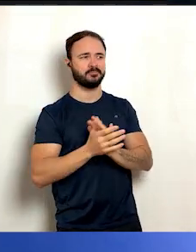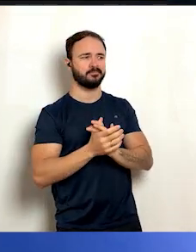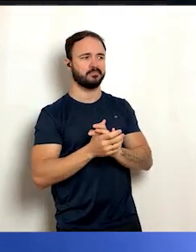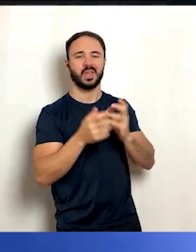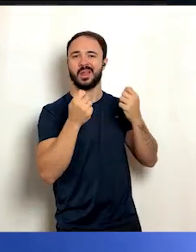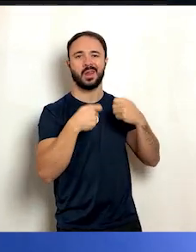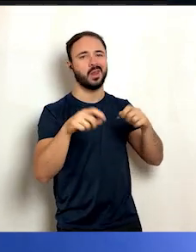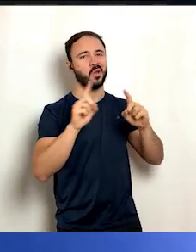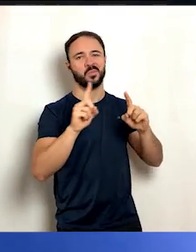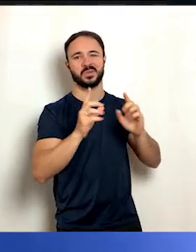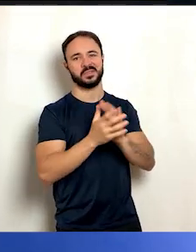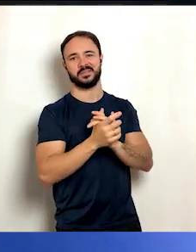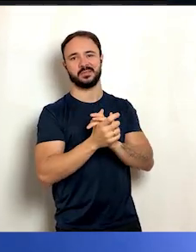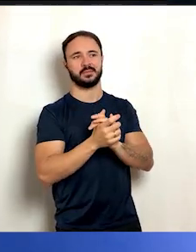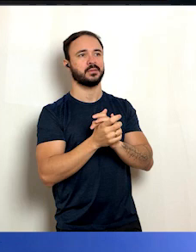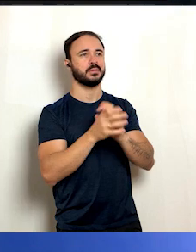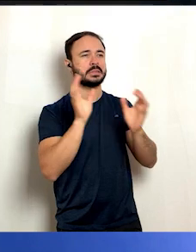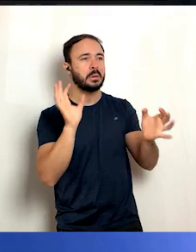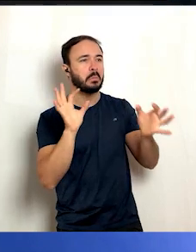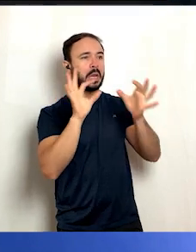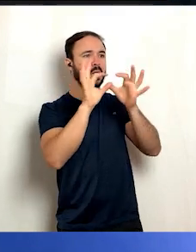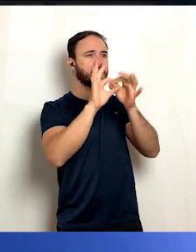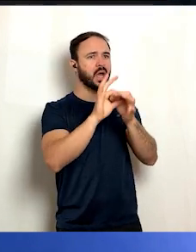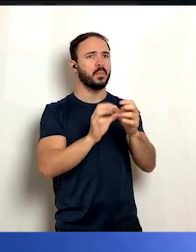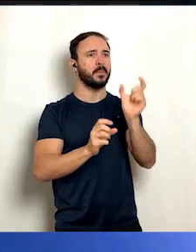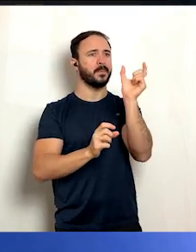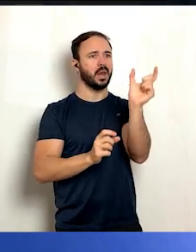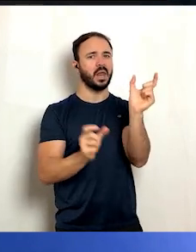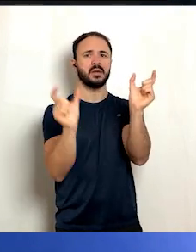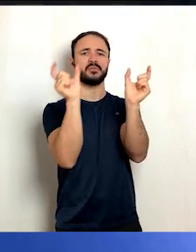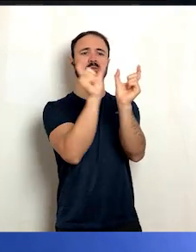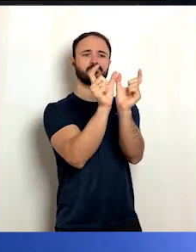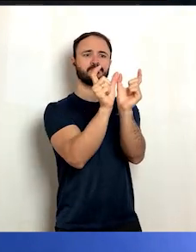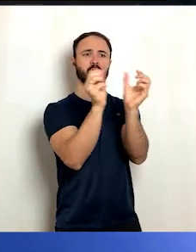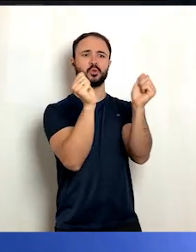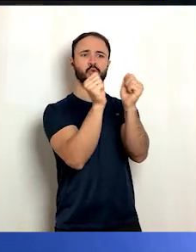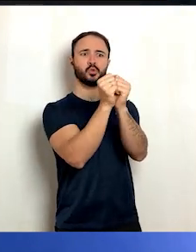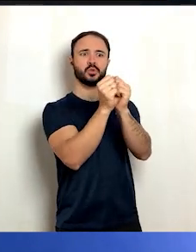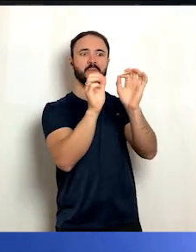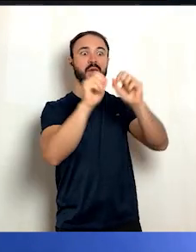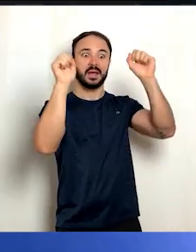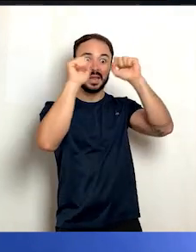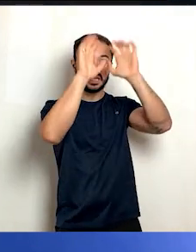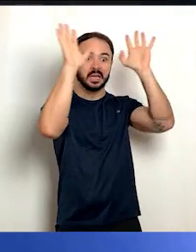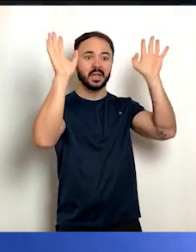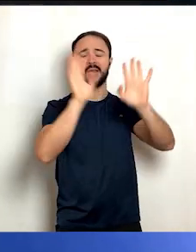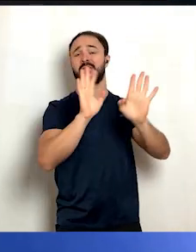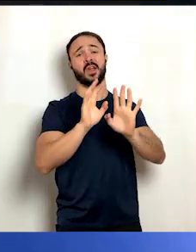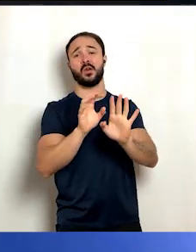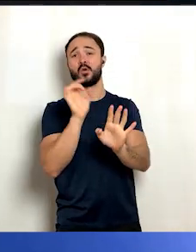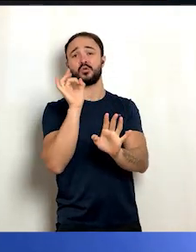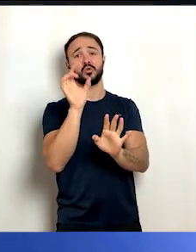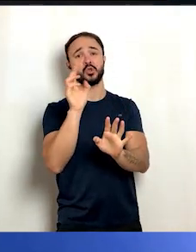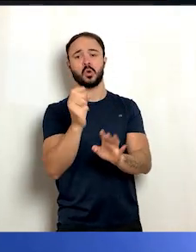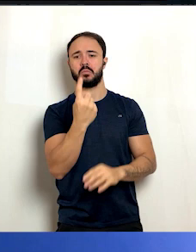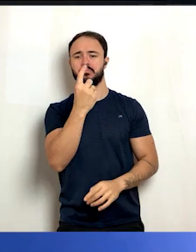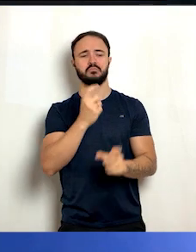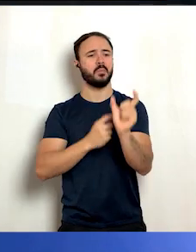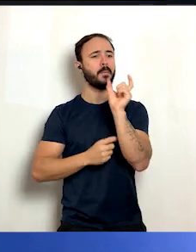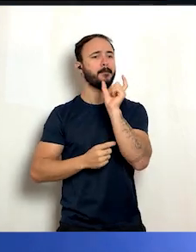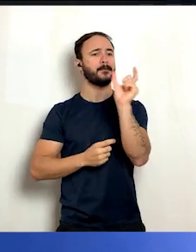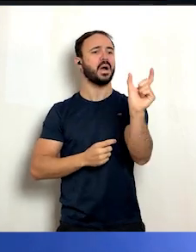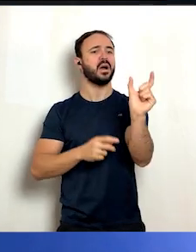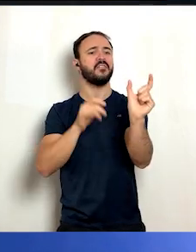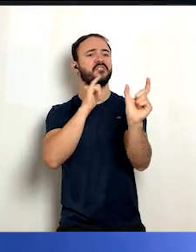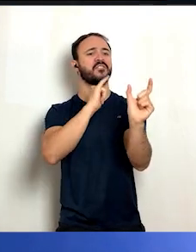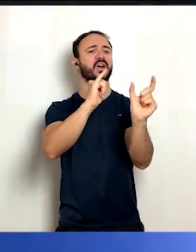intransitivos não transitam, ou seja, eles não precisam ir a lugar nenhum, porque por si só eles já oferecem a